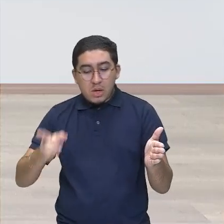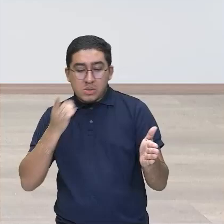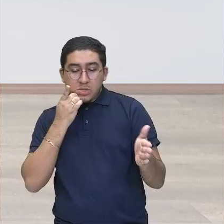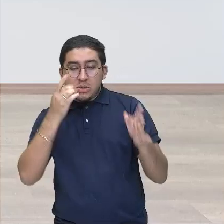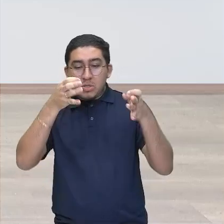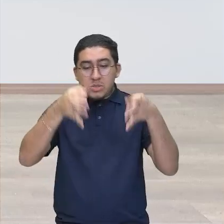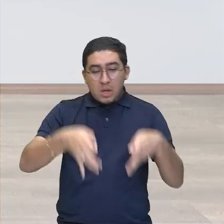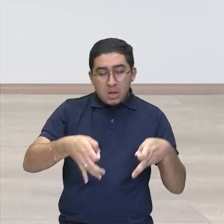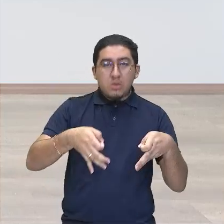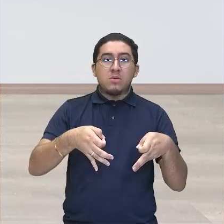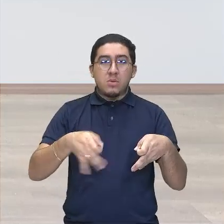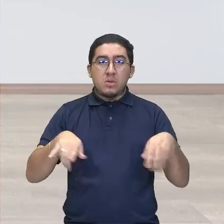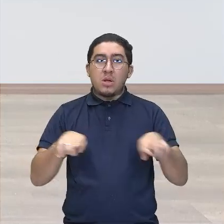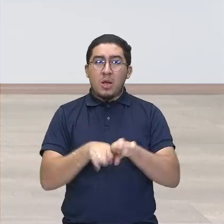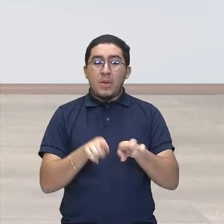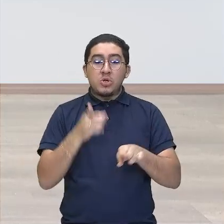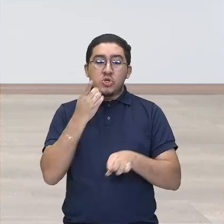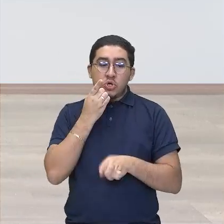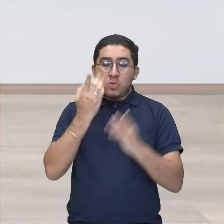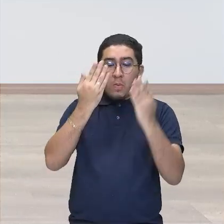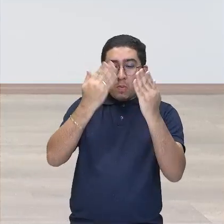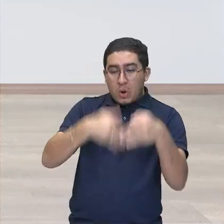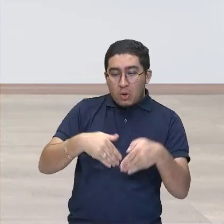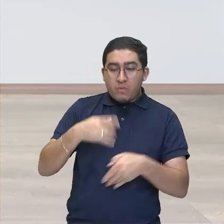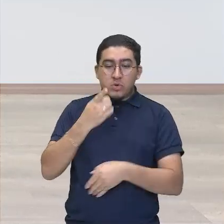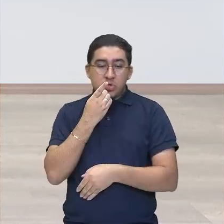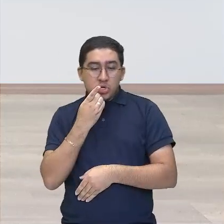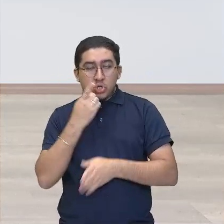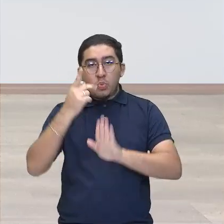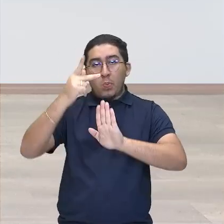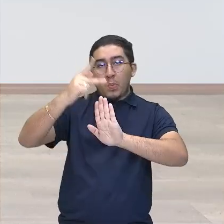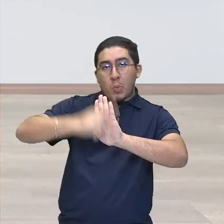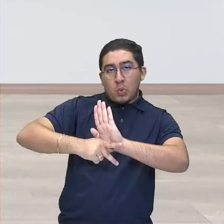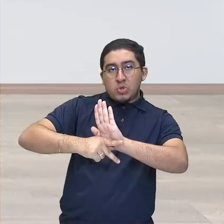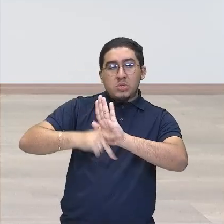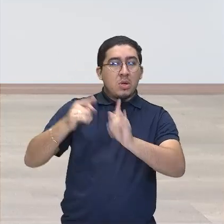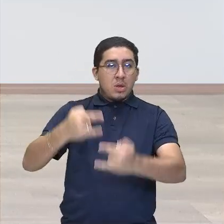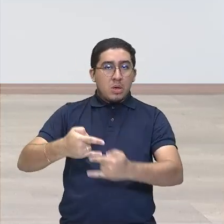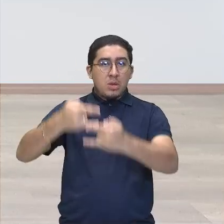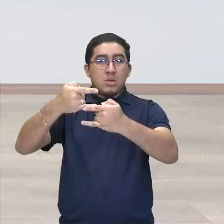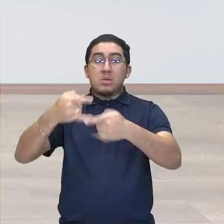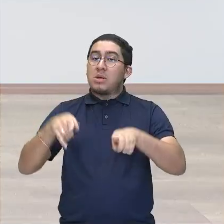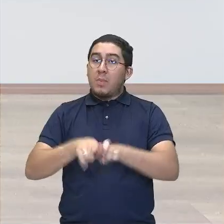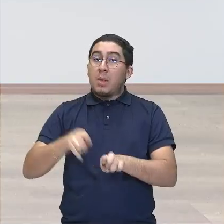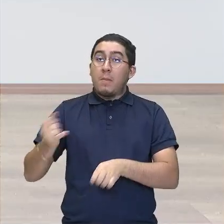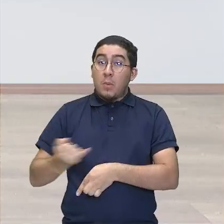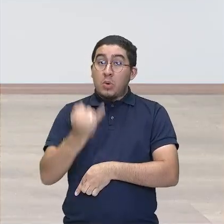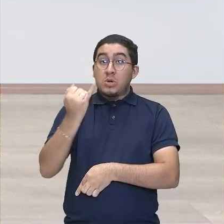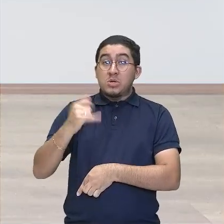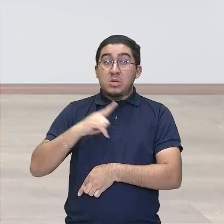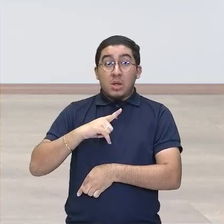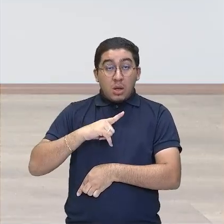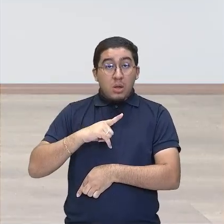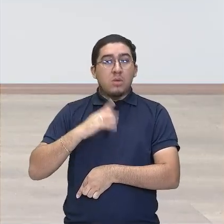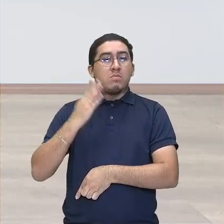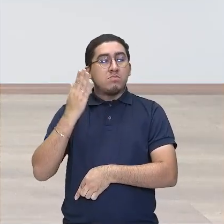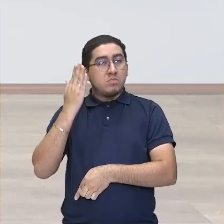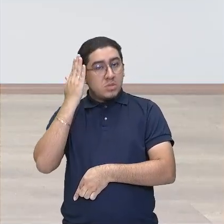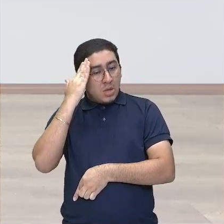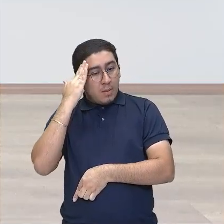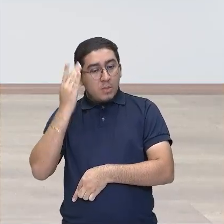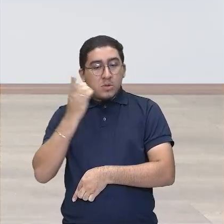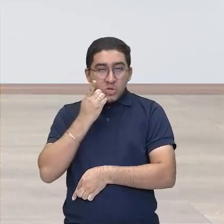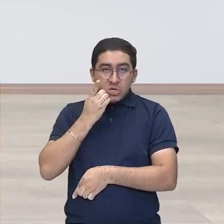período modular, os dias de avaliação, os dias de projetei. Então, é importante a gente também ter conhecimento desse documento. E os